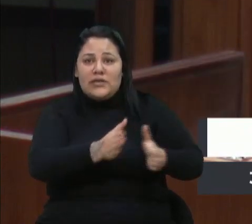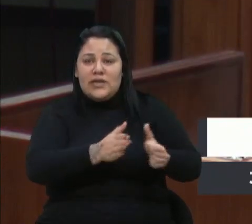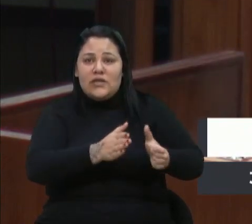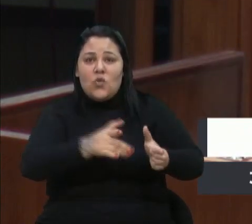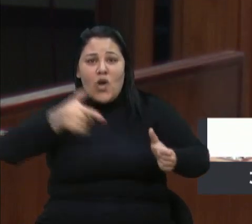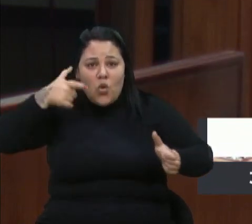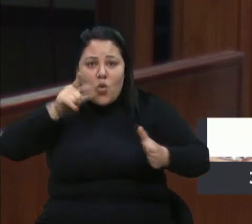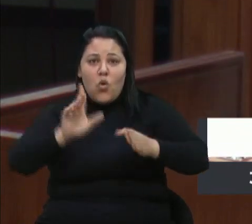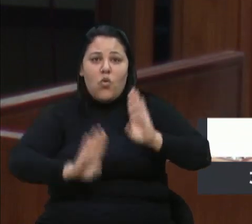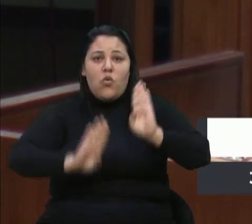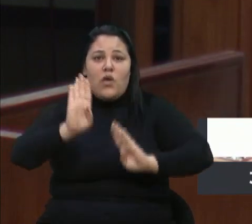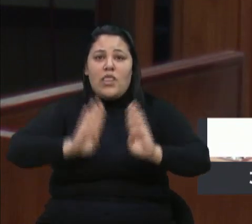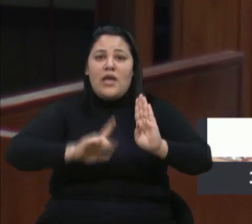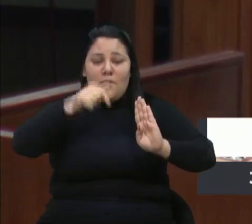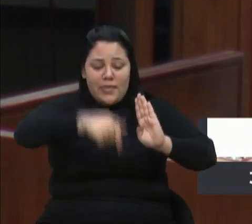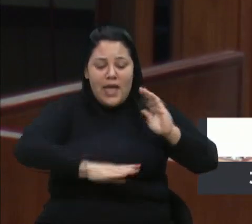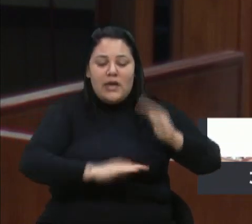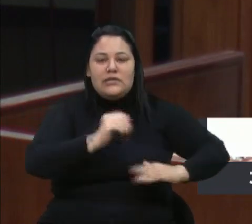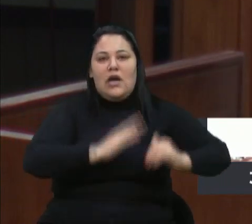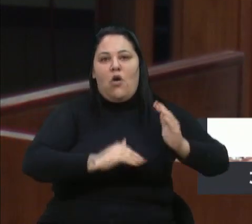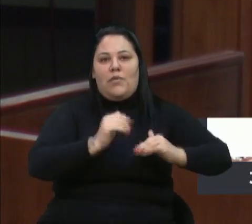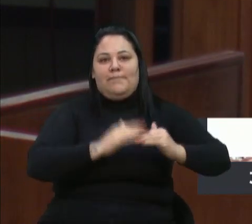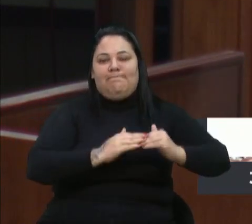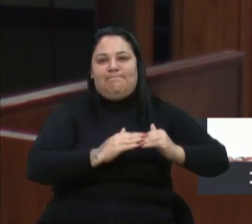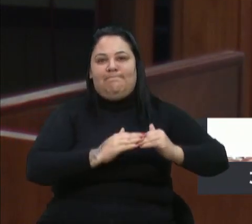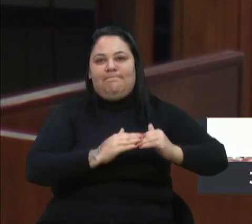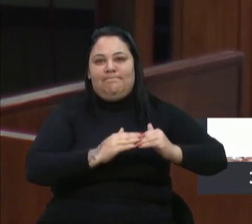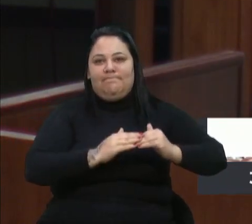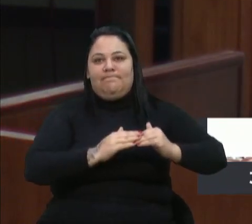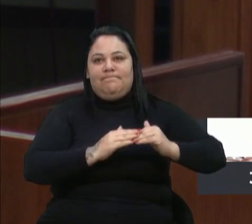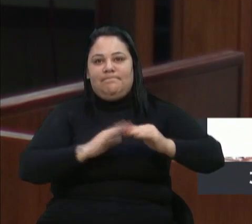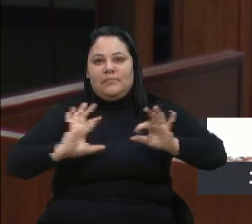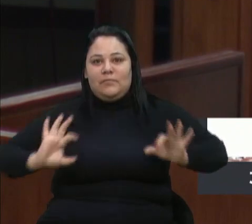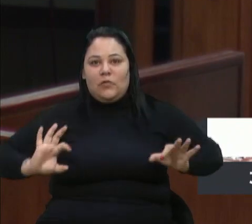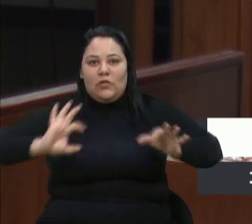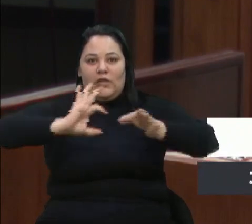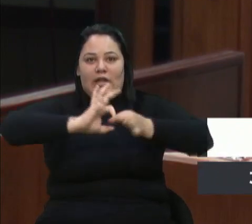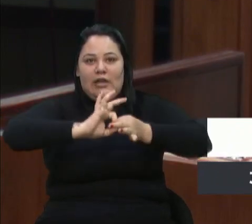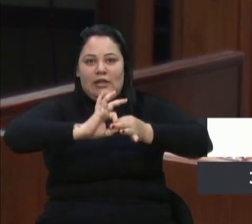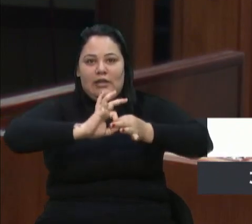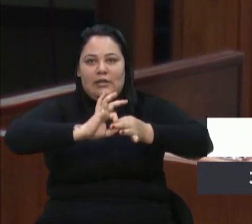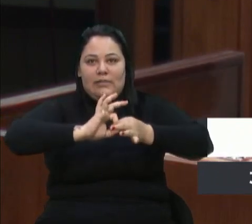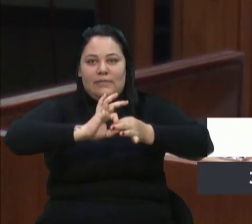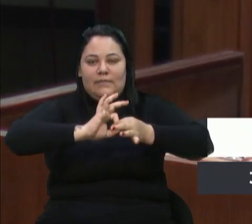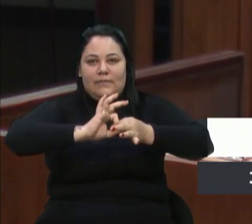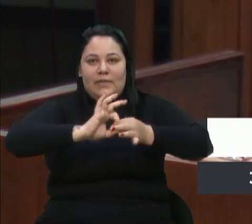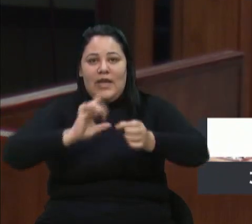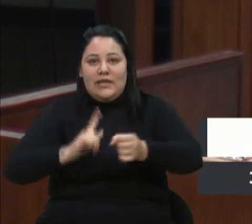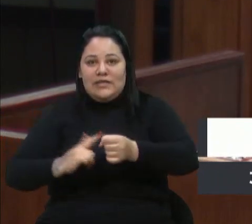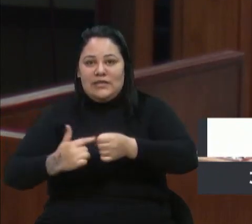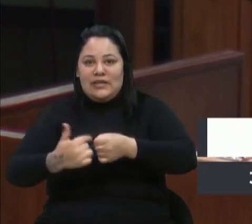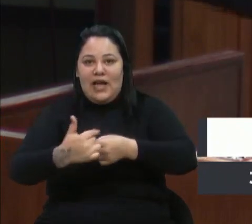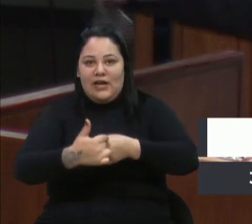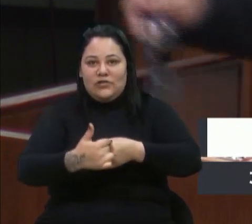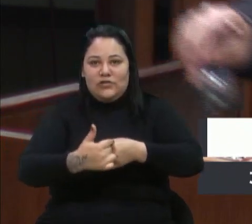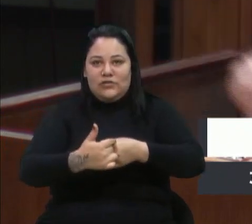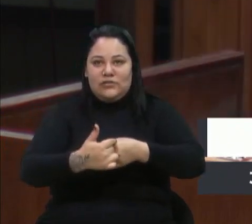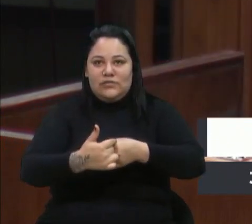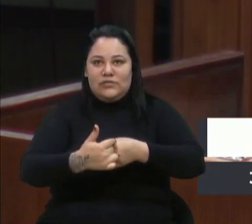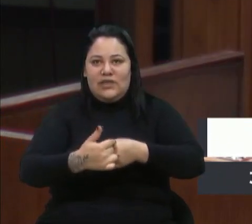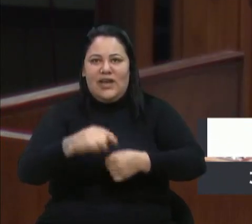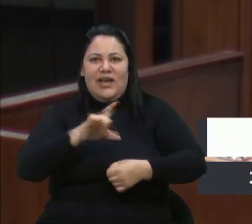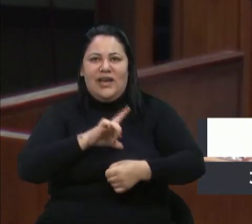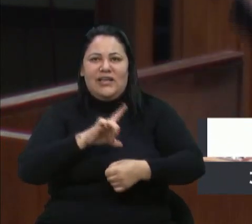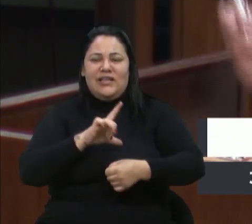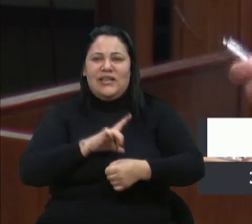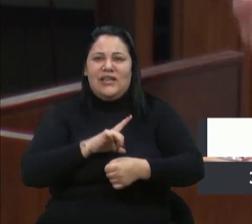licitação dessa obra que liga a uma cidade. Ali nós temos Coesp, Pinho